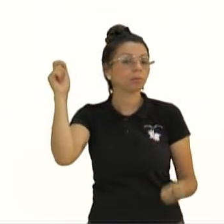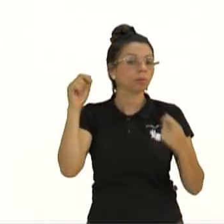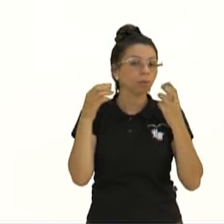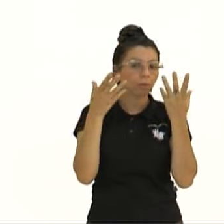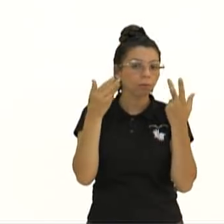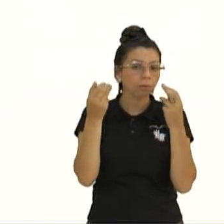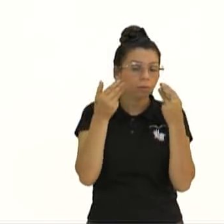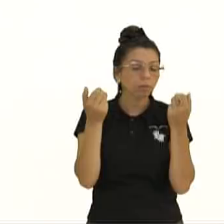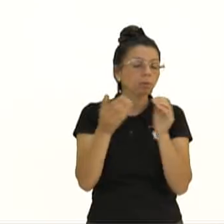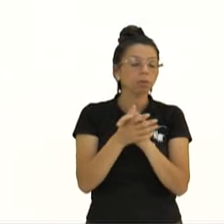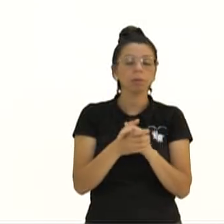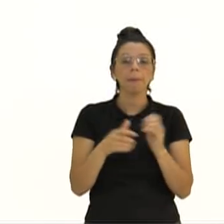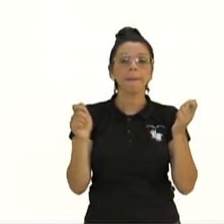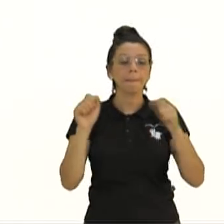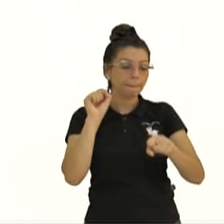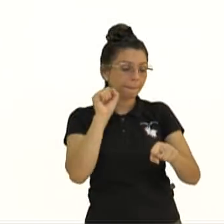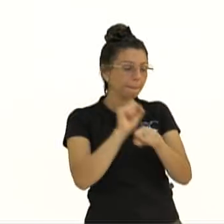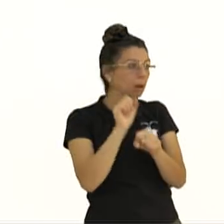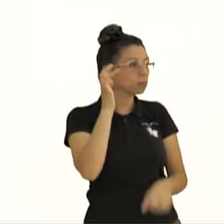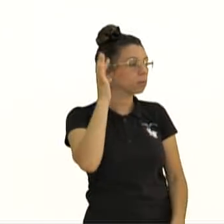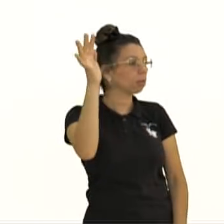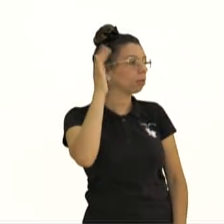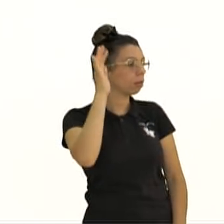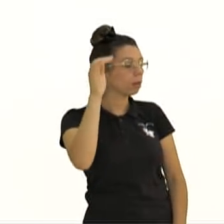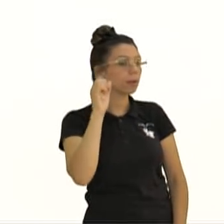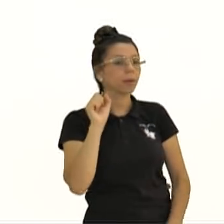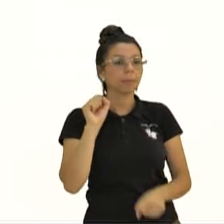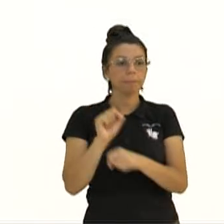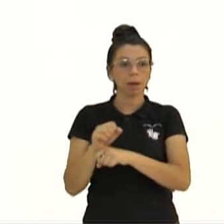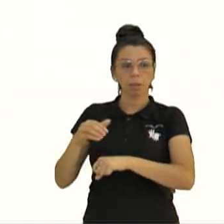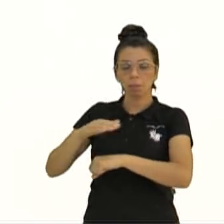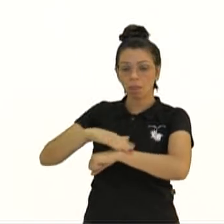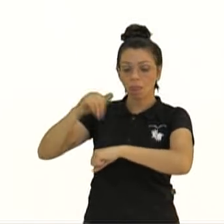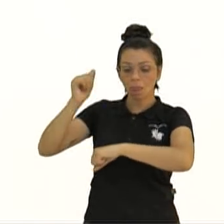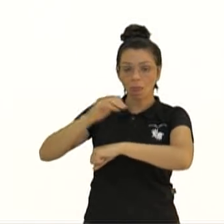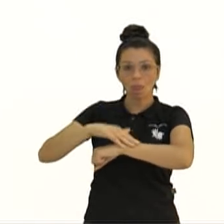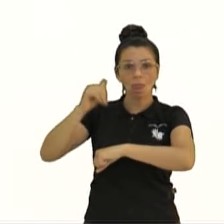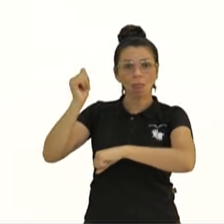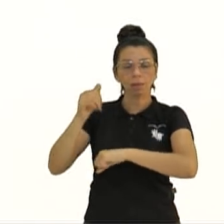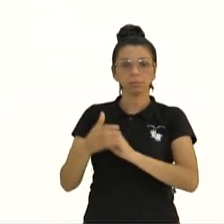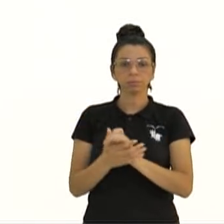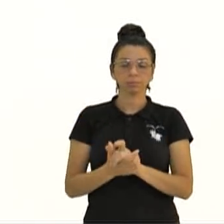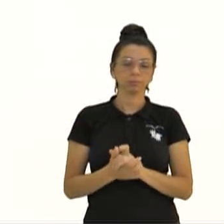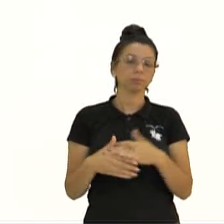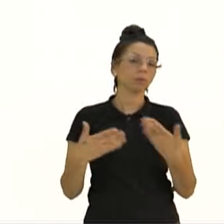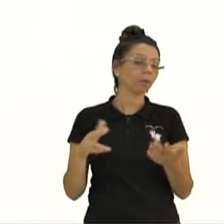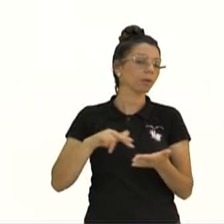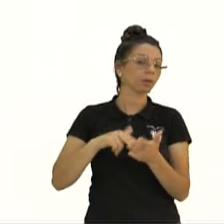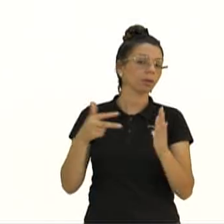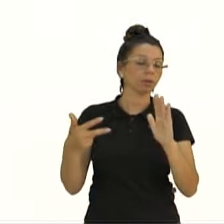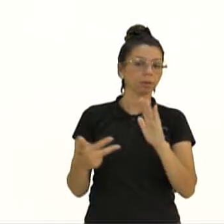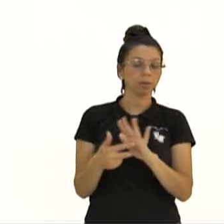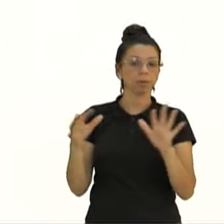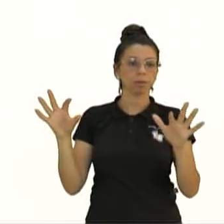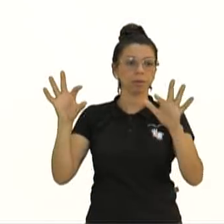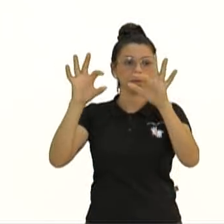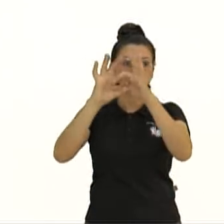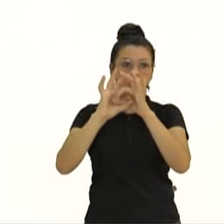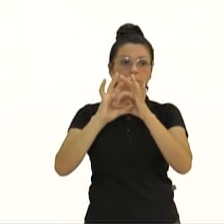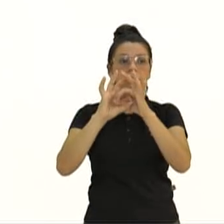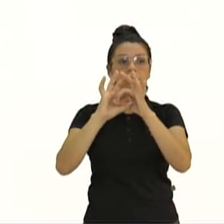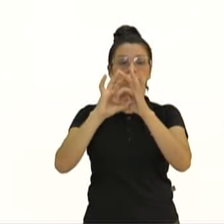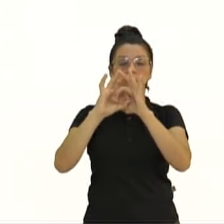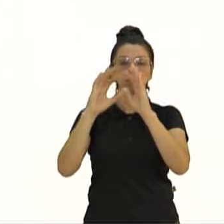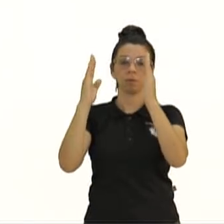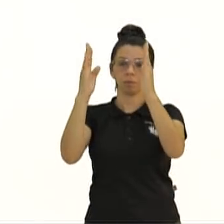apenas não pensar em comida e pare de me lamber. Questão de número 4. Qual é a conjunção que liga as orações do